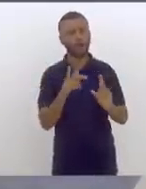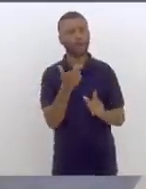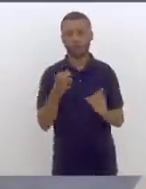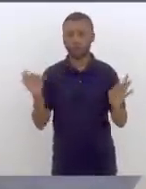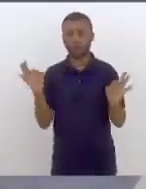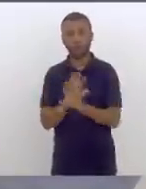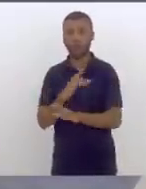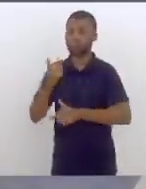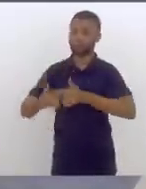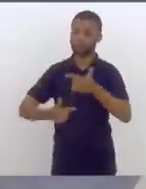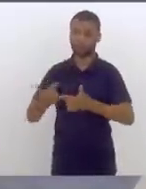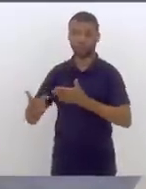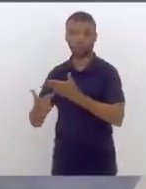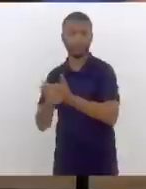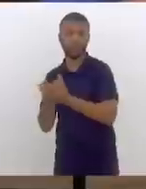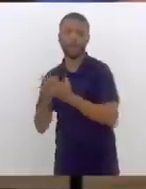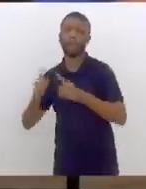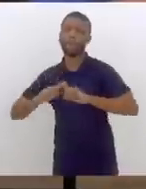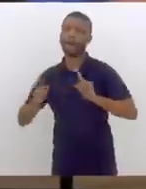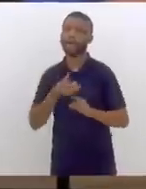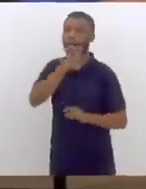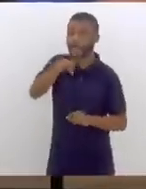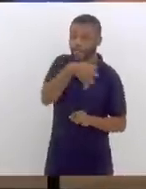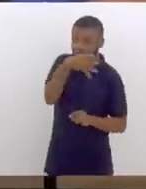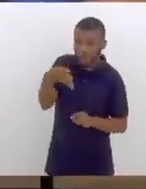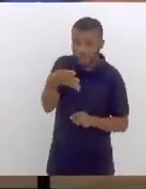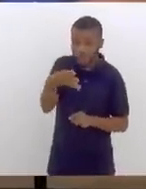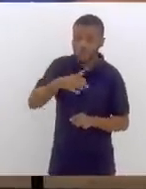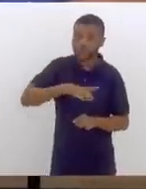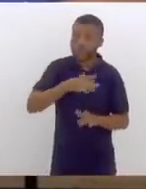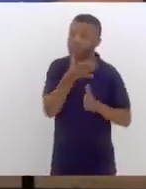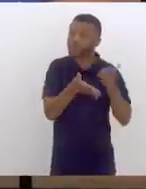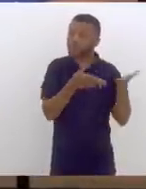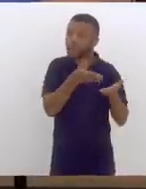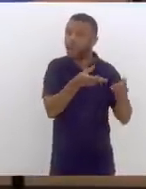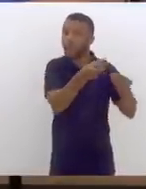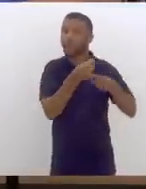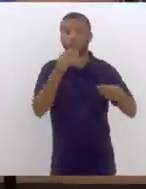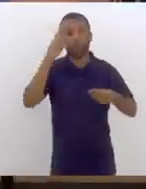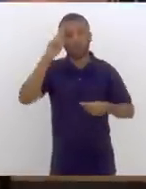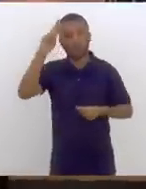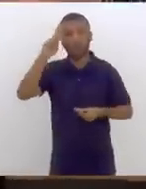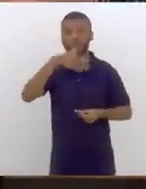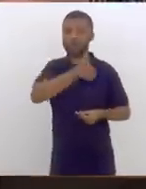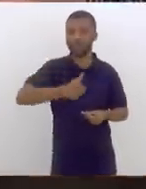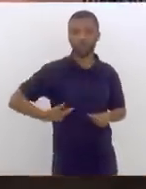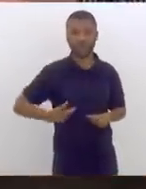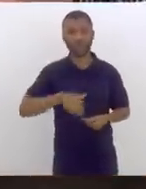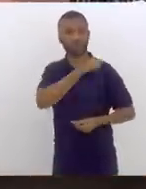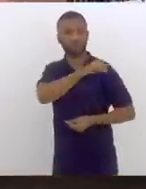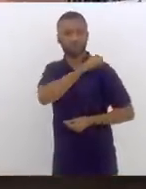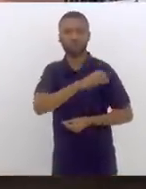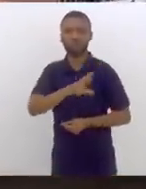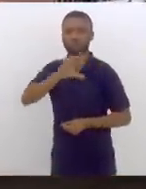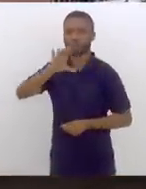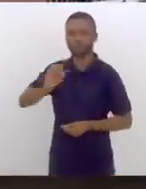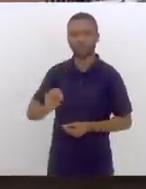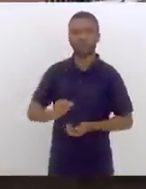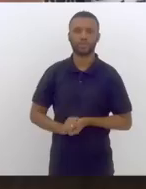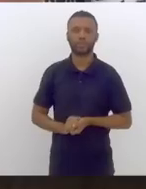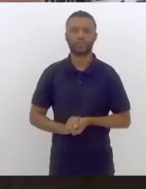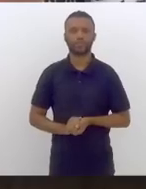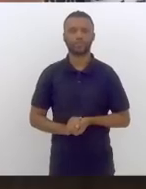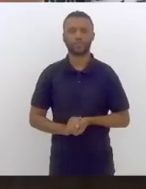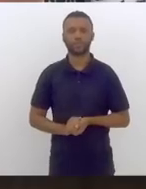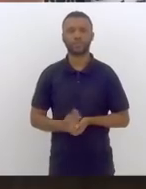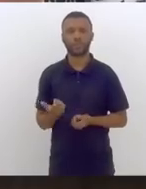minha missão mas a condição de trabalho quem tem que me tem tem quem tem que me dar é o meu empregador e o meu empregador é o estado do Rio de Janeiro e todos os